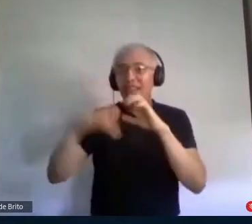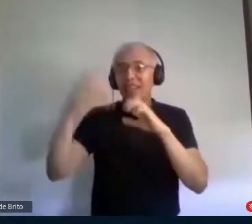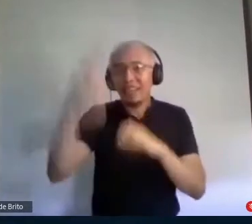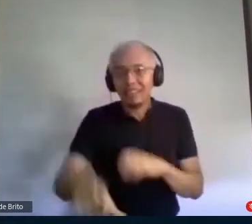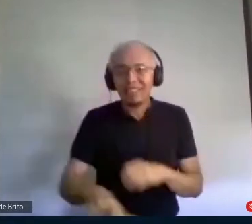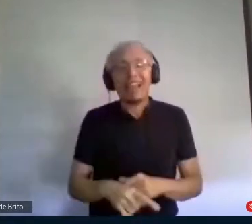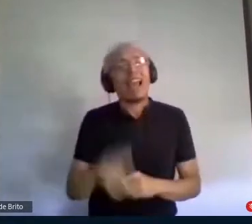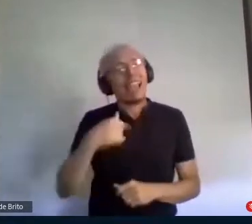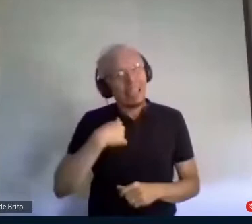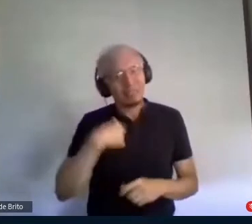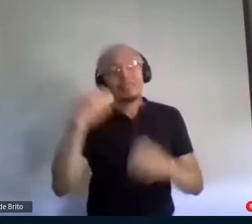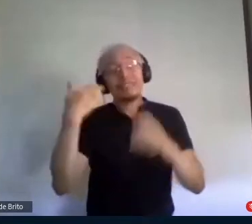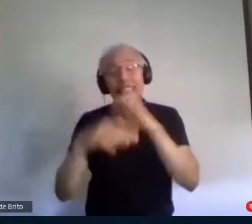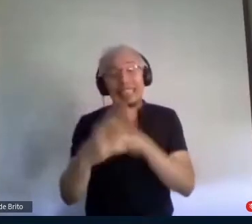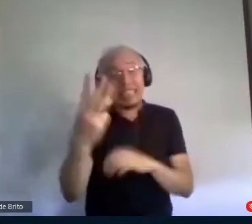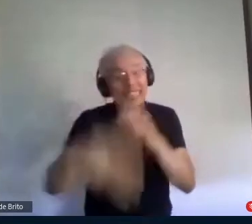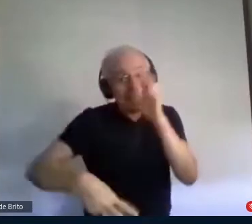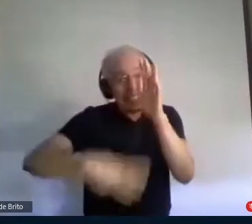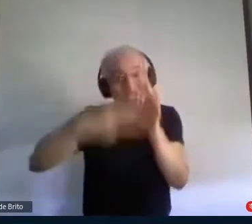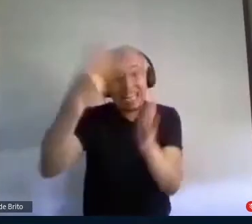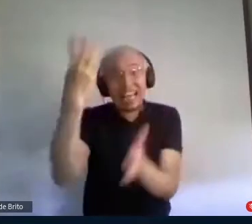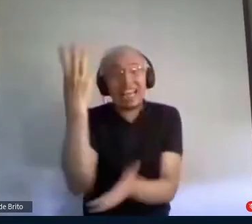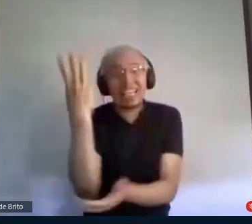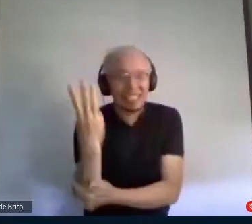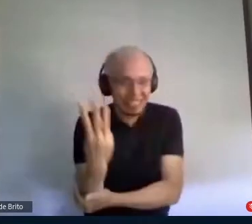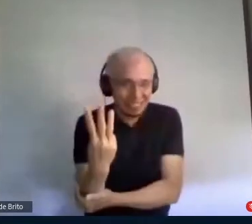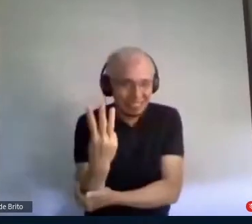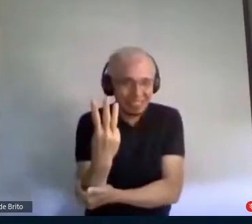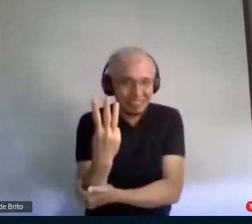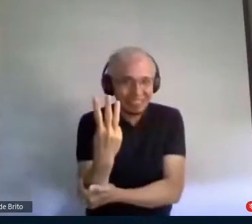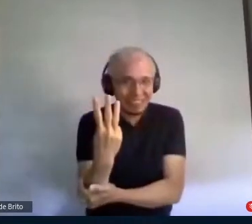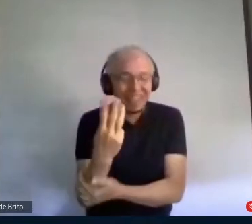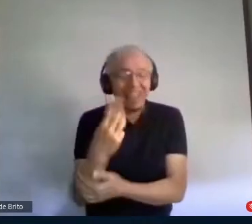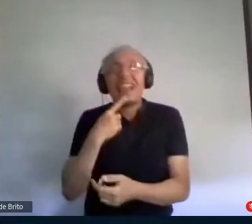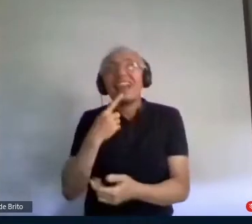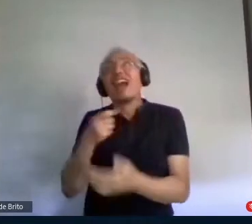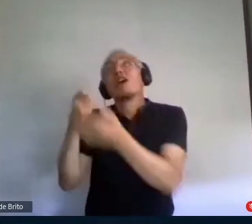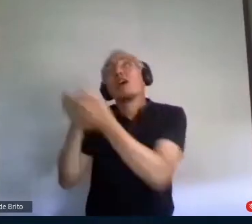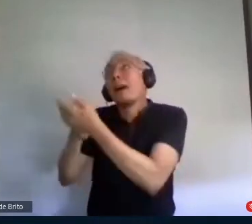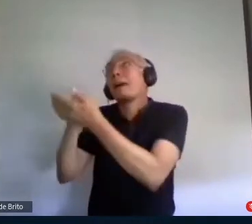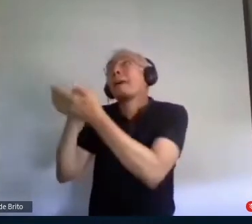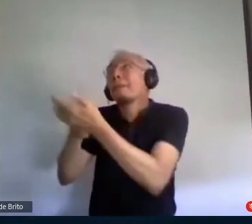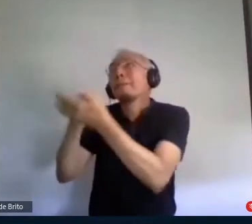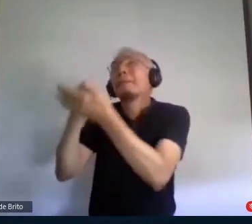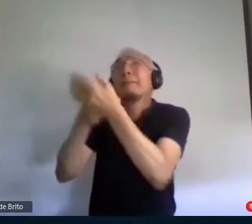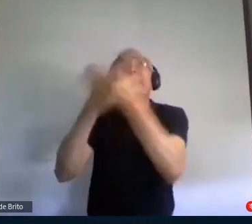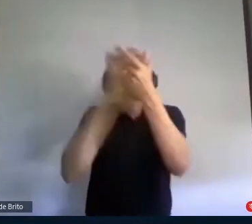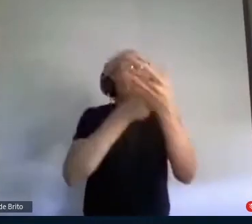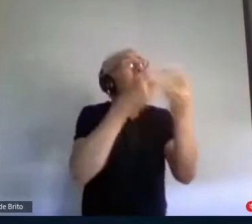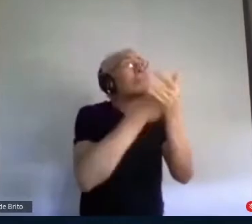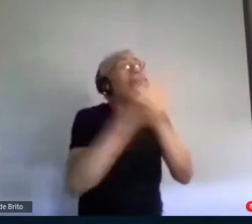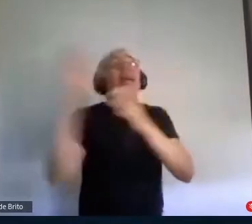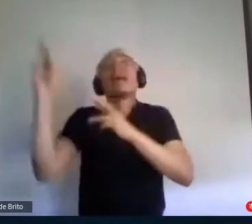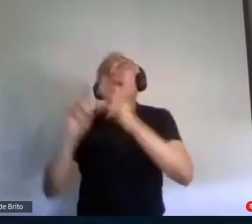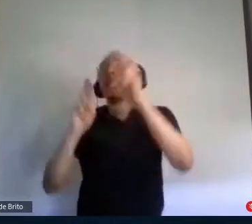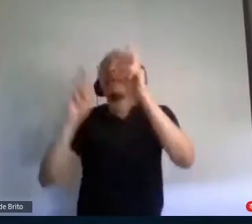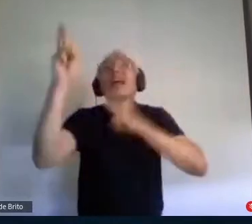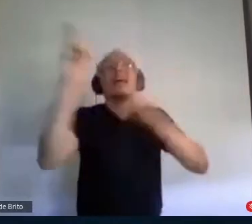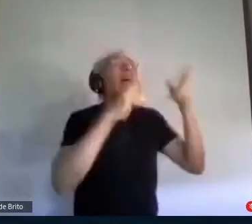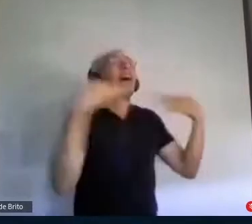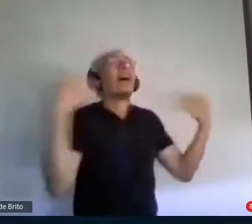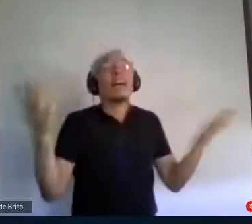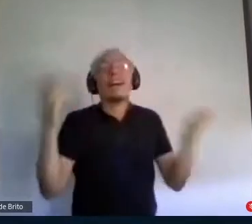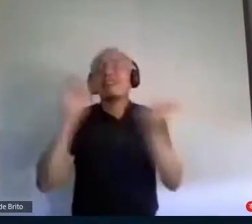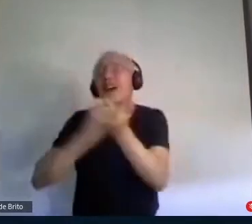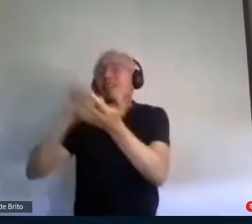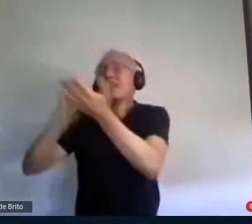enviei 3 vezes o mesmo e-mail. Eu cobrei várias vezes a resposta dos que não